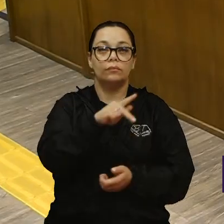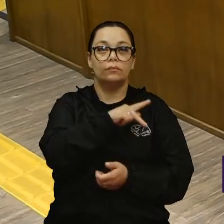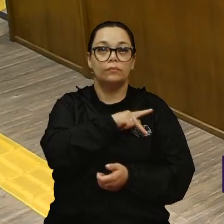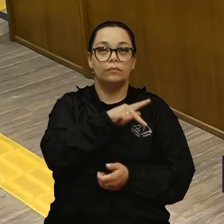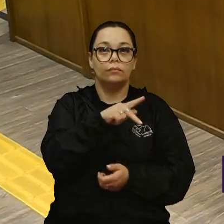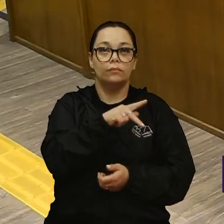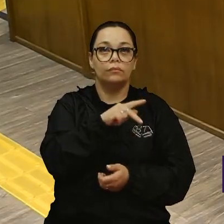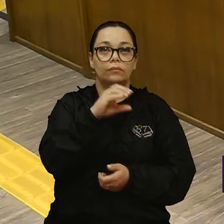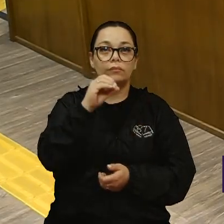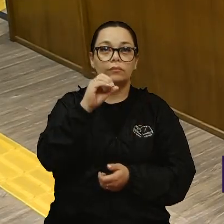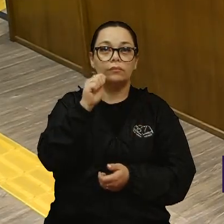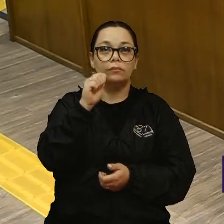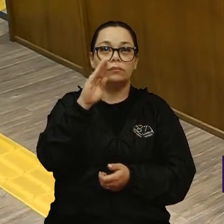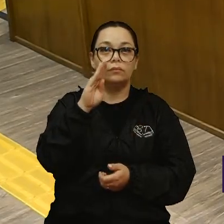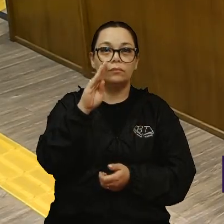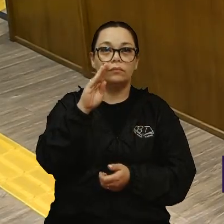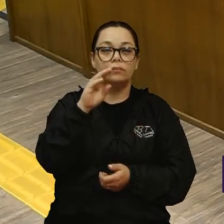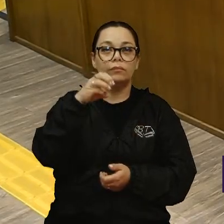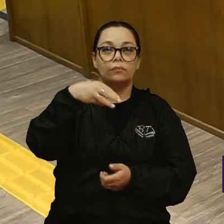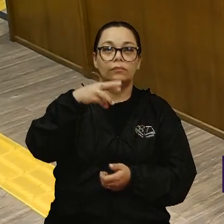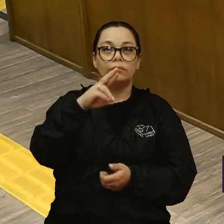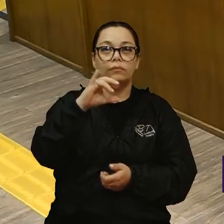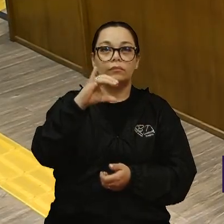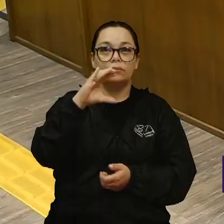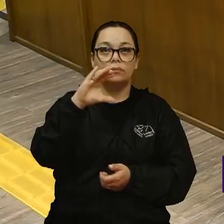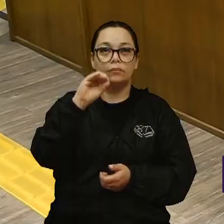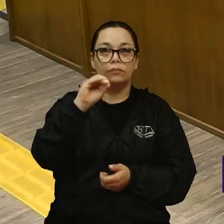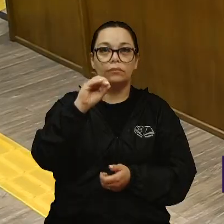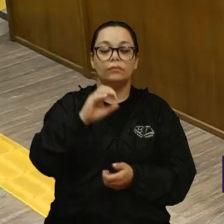Presidente da OAB, senhor Maurício Graziotin.